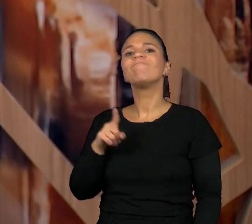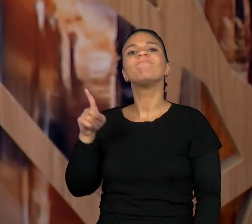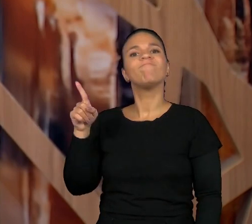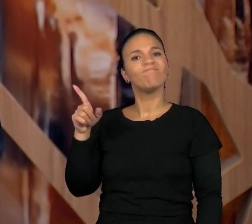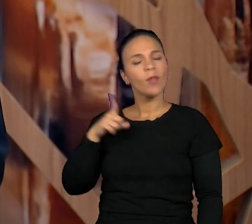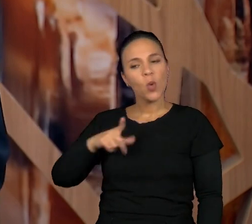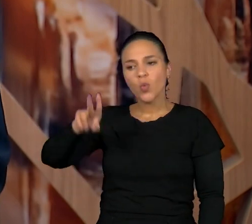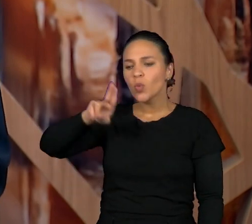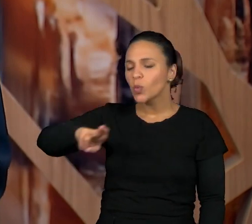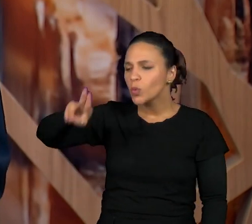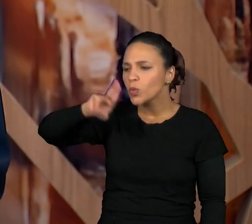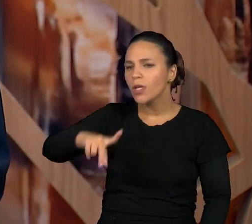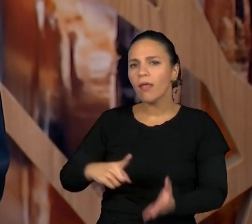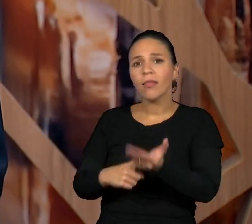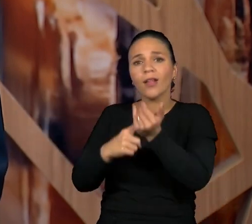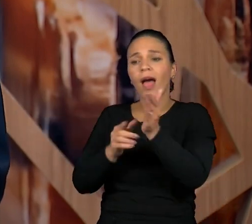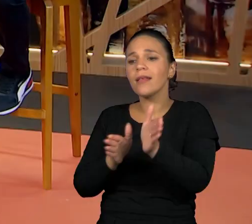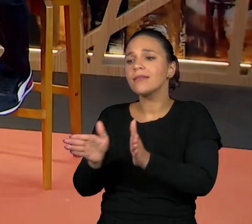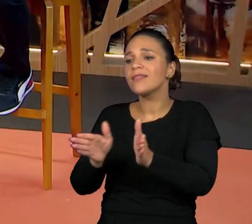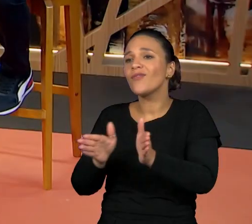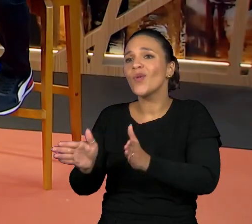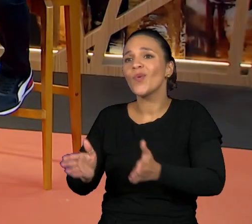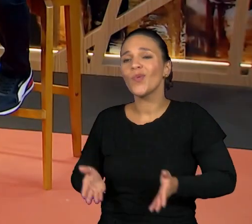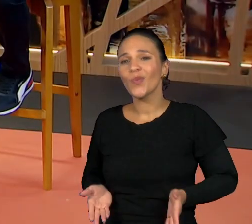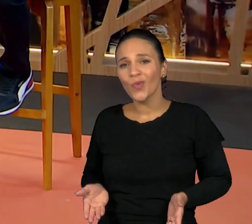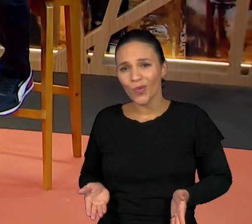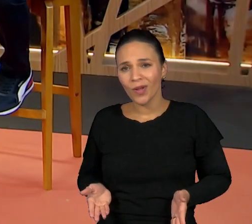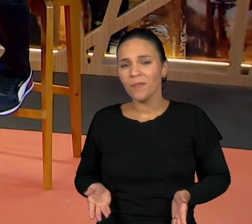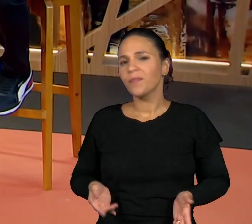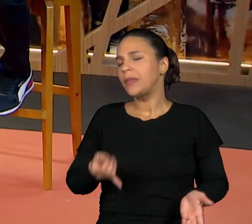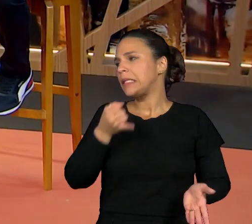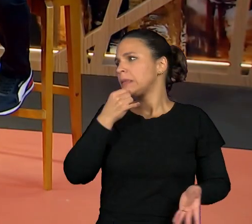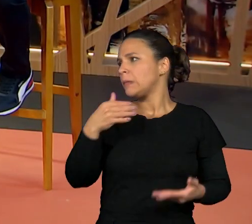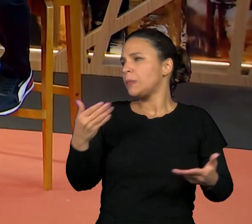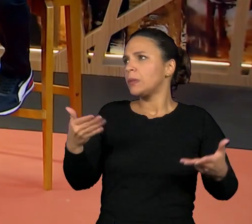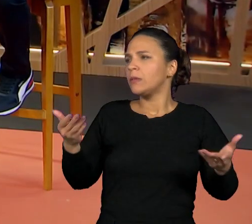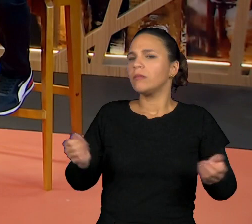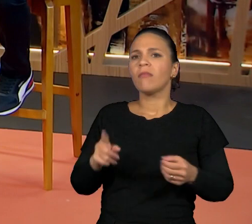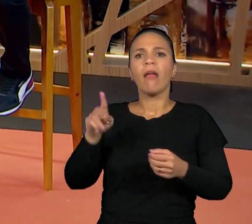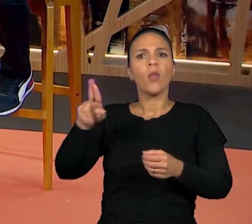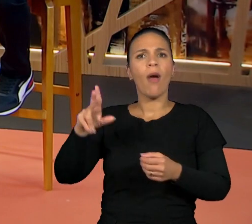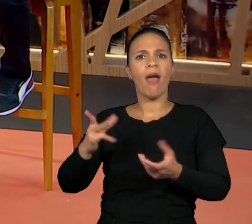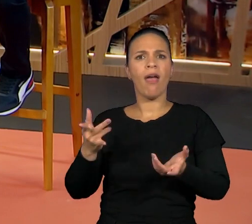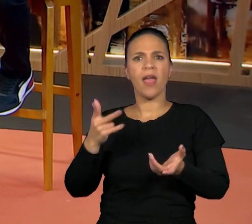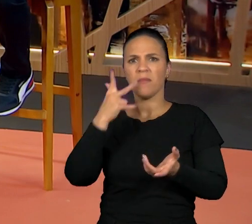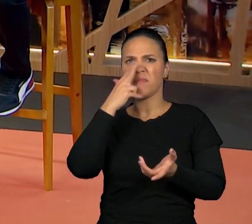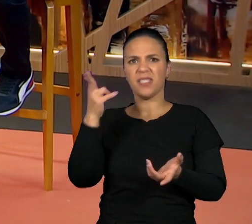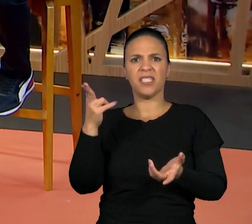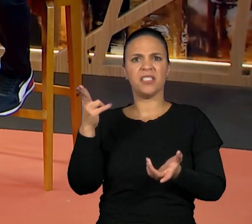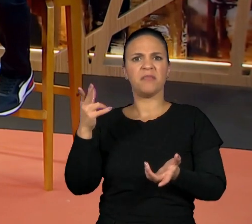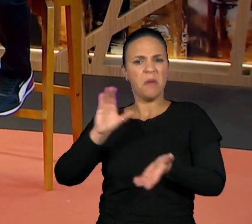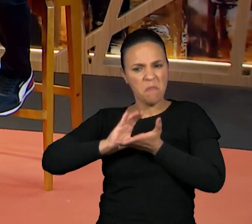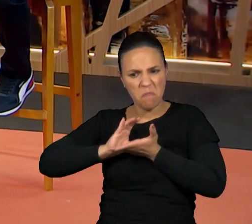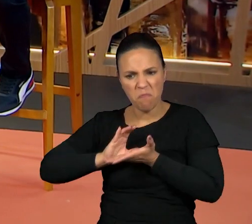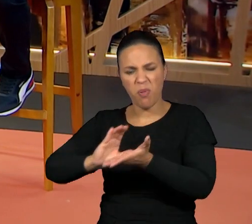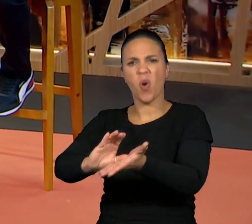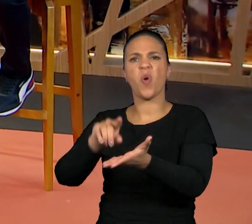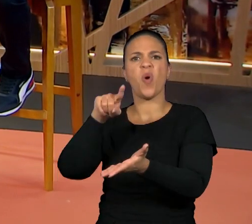de tecnologias que são mais acessíveis. Não é? Cinema é uma arte industrial, né, de